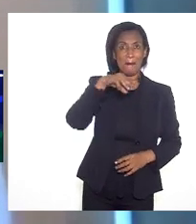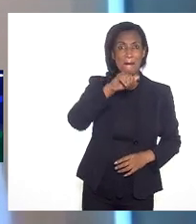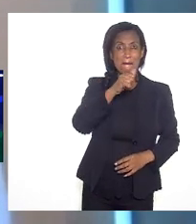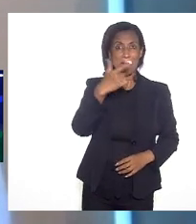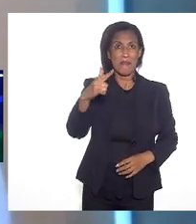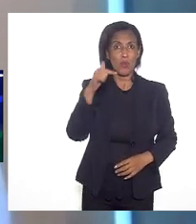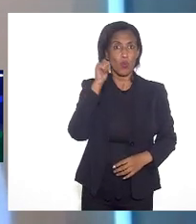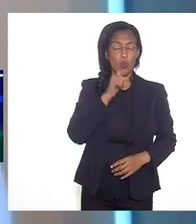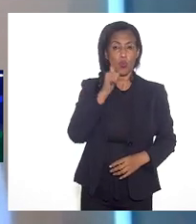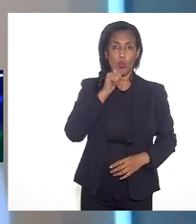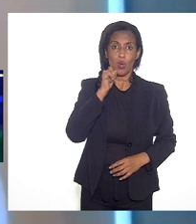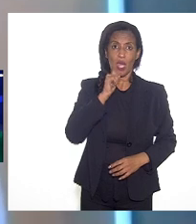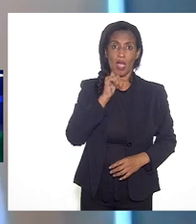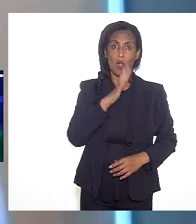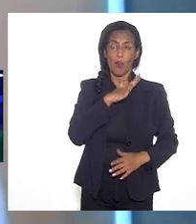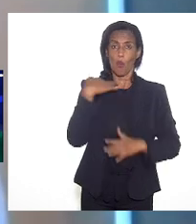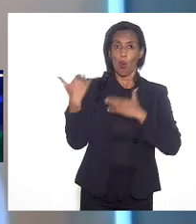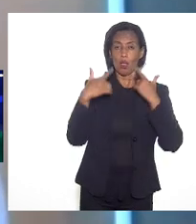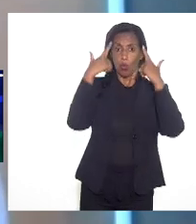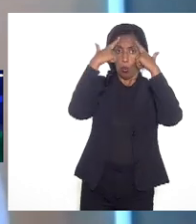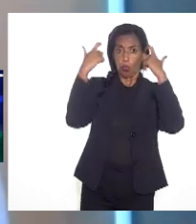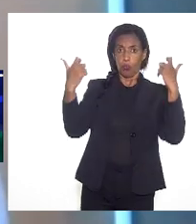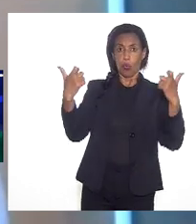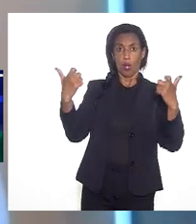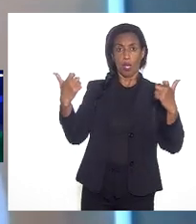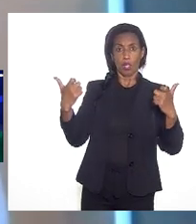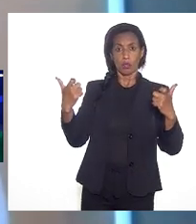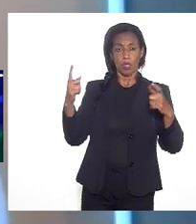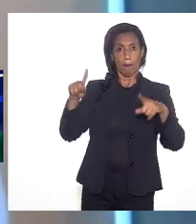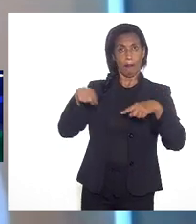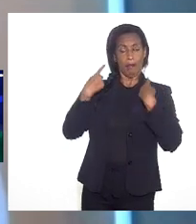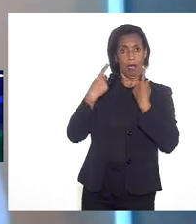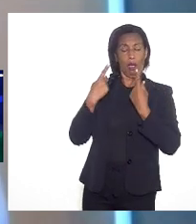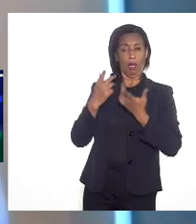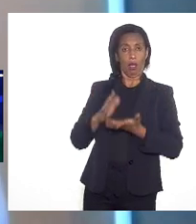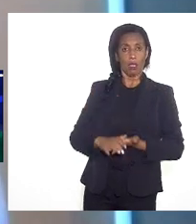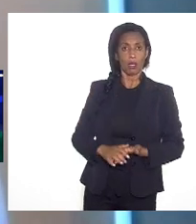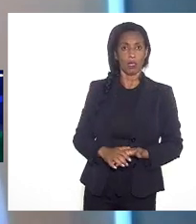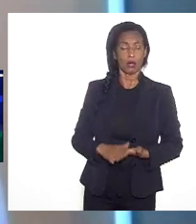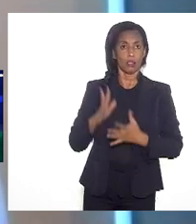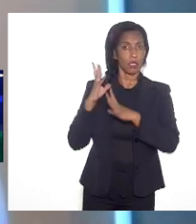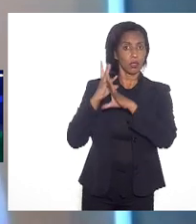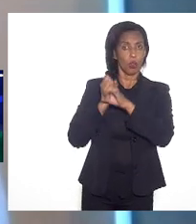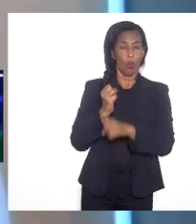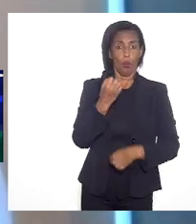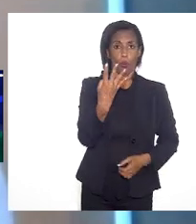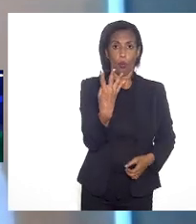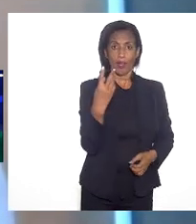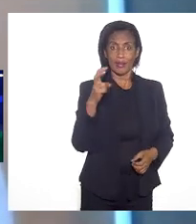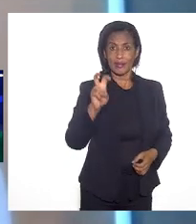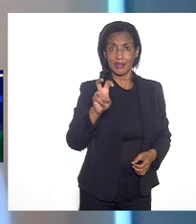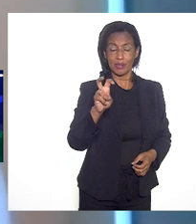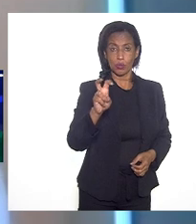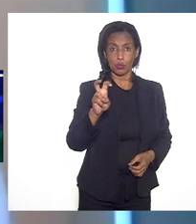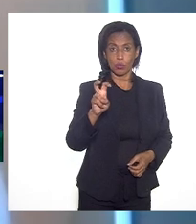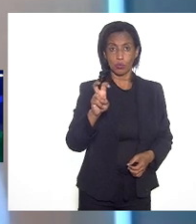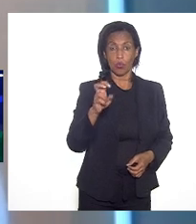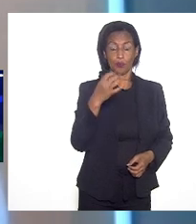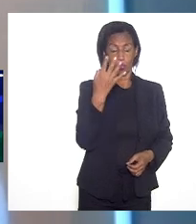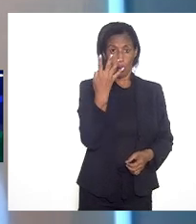mulheres vítimas de violência no estado do Rio de Janeiro. Desse total,